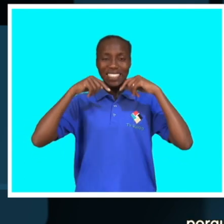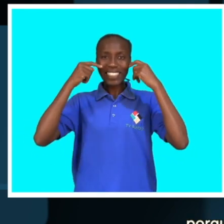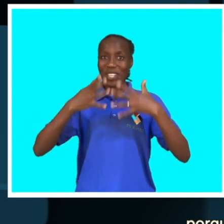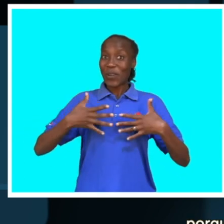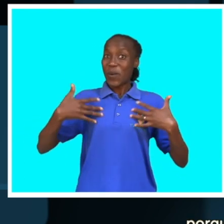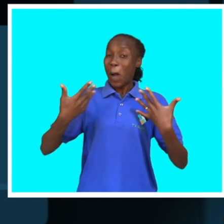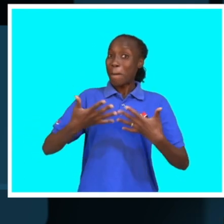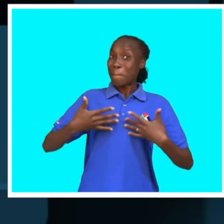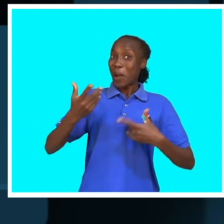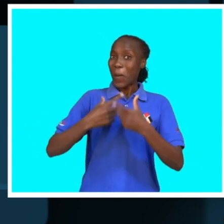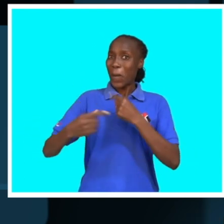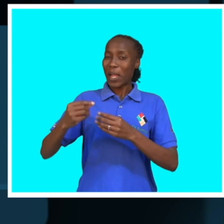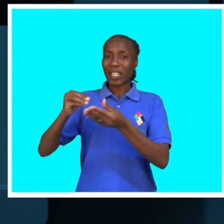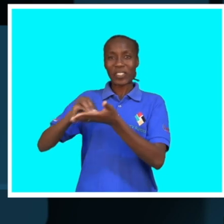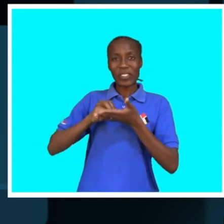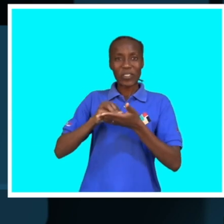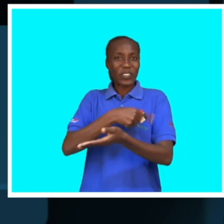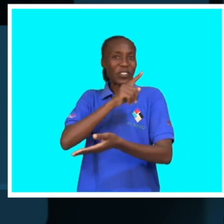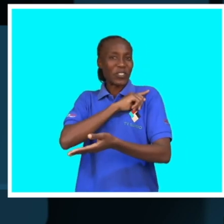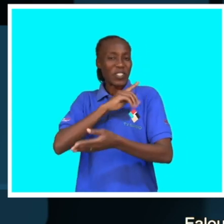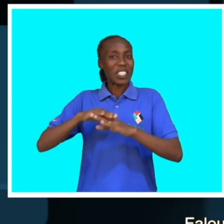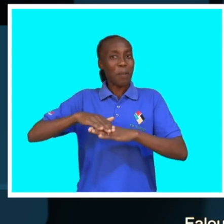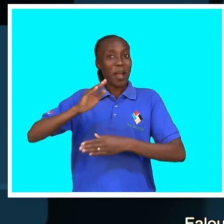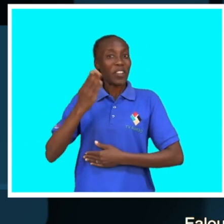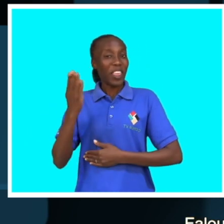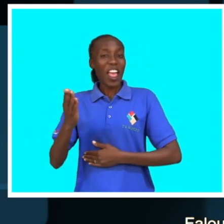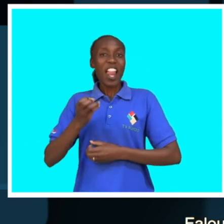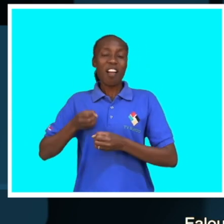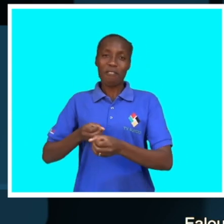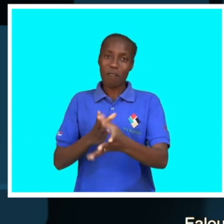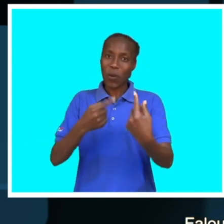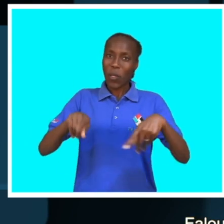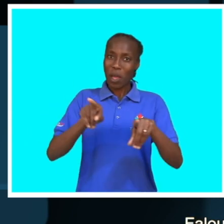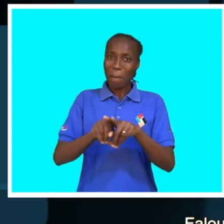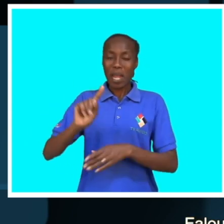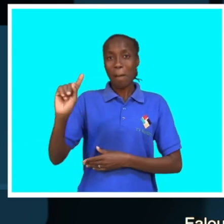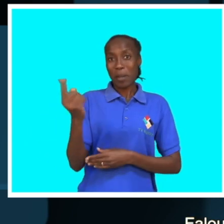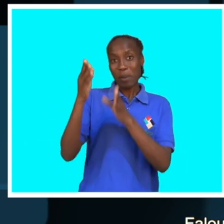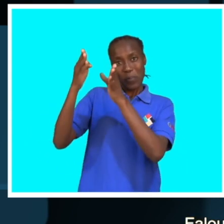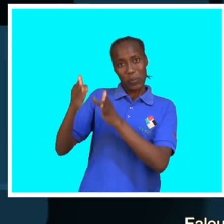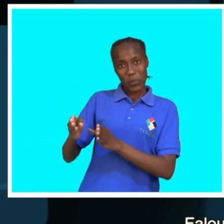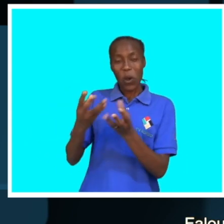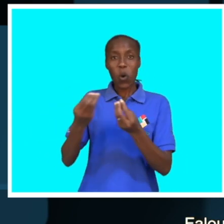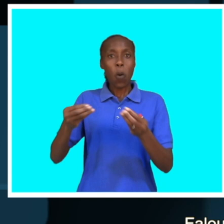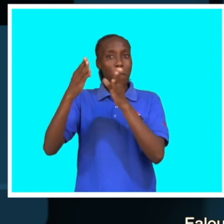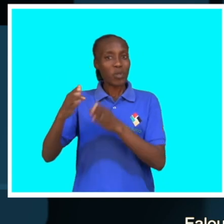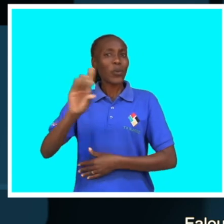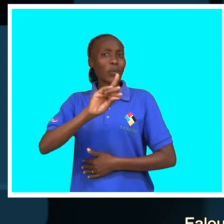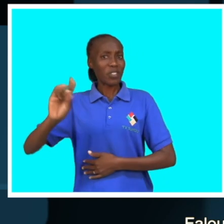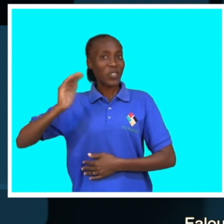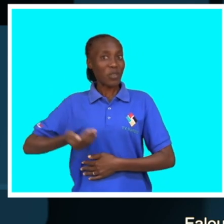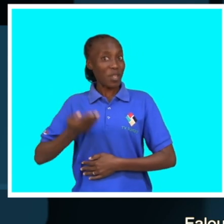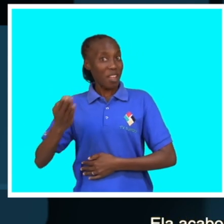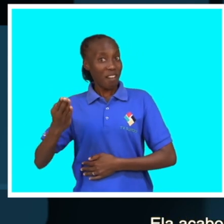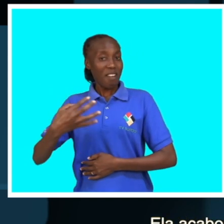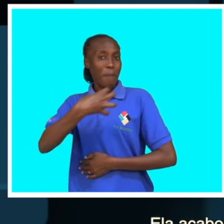impressionada, deu-nos muita força e ela falou também na primeira pessoa como uma pessoa